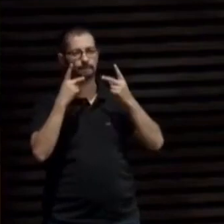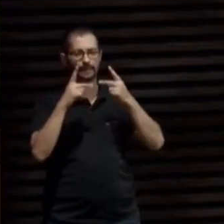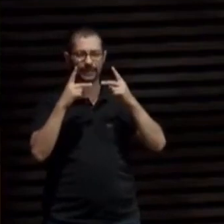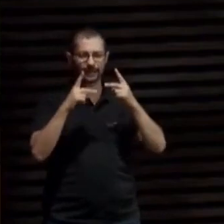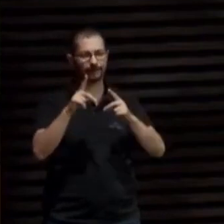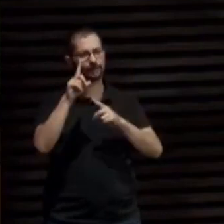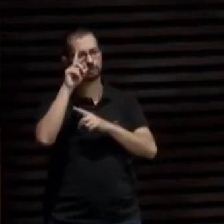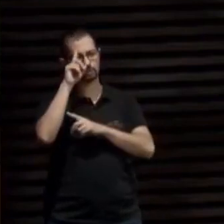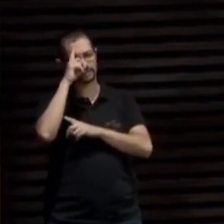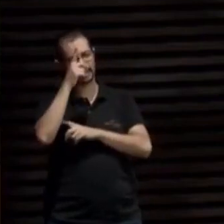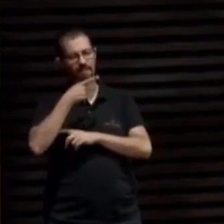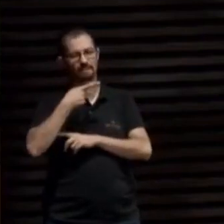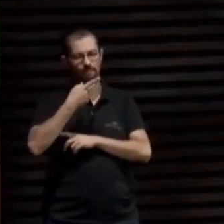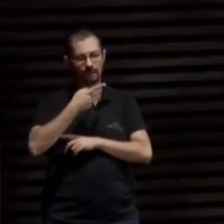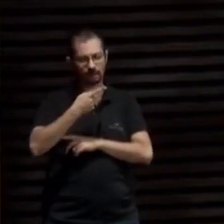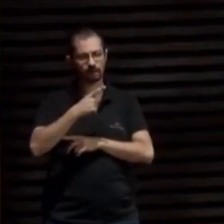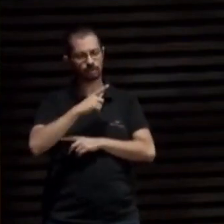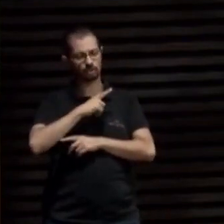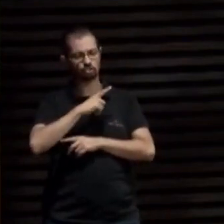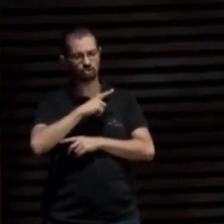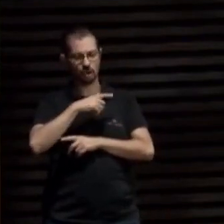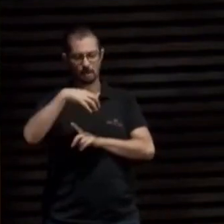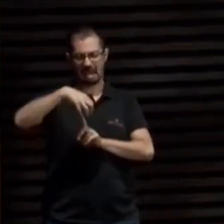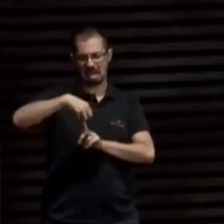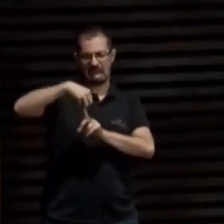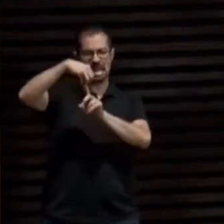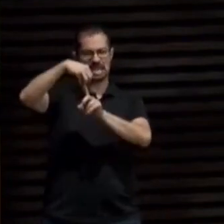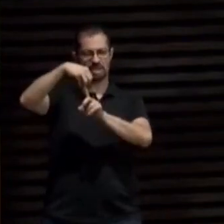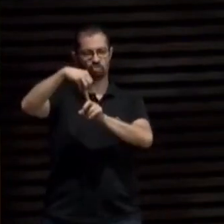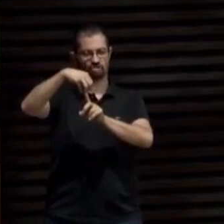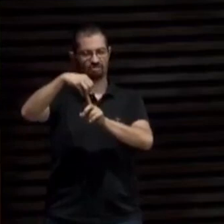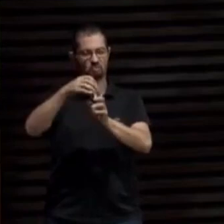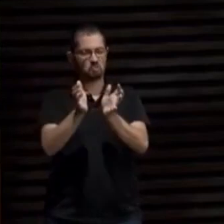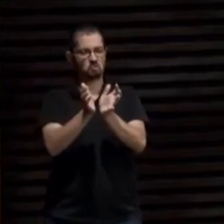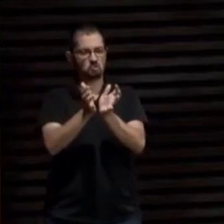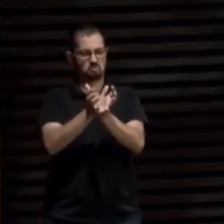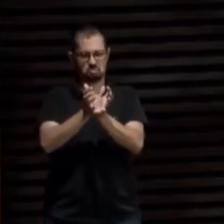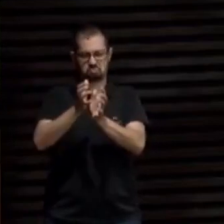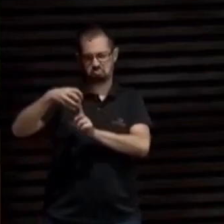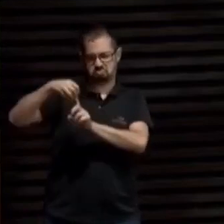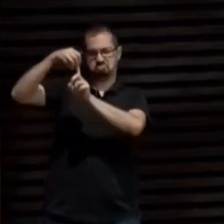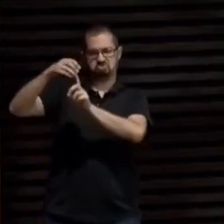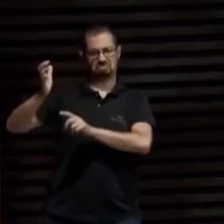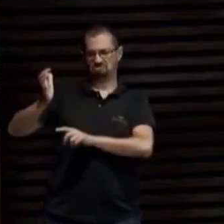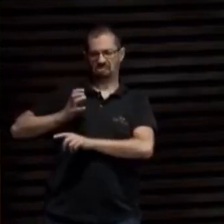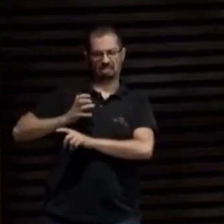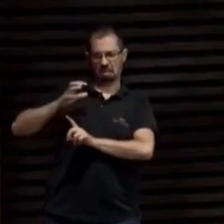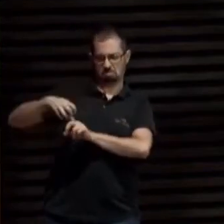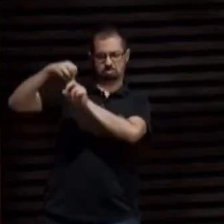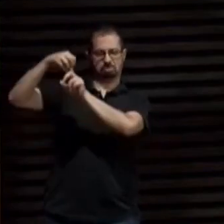dizia que há uma elite mundial por trás. E eu bati